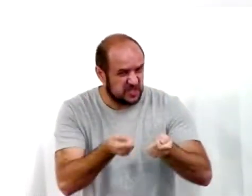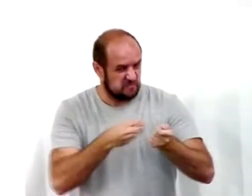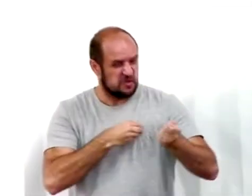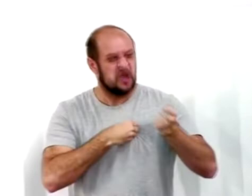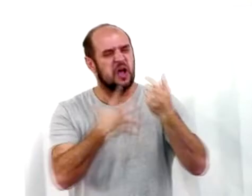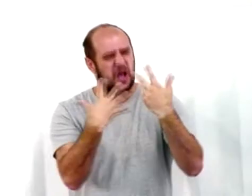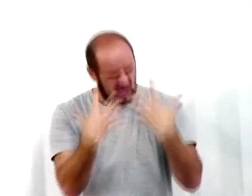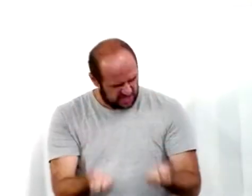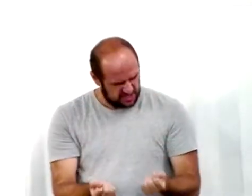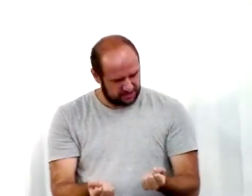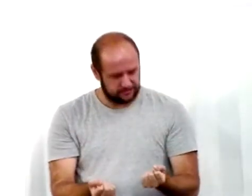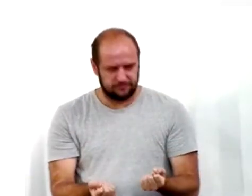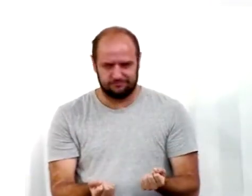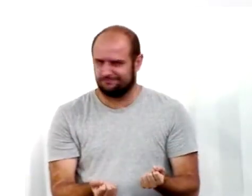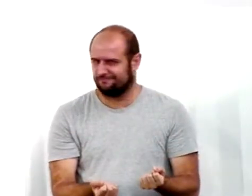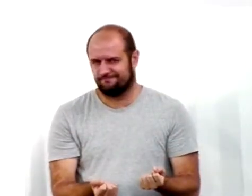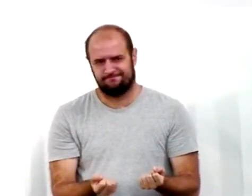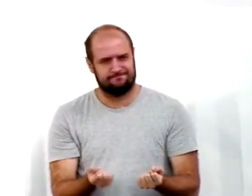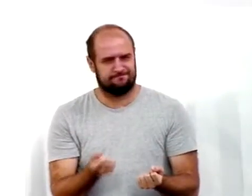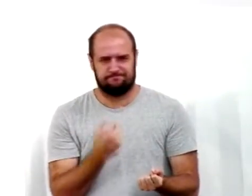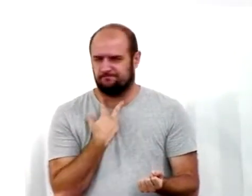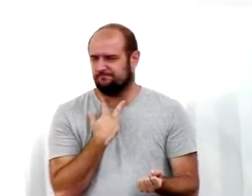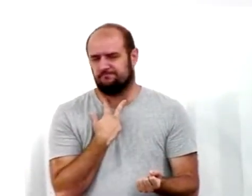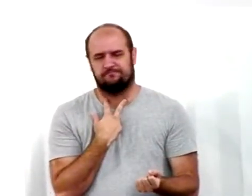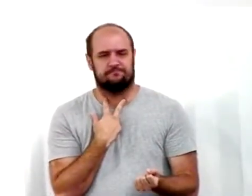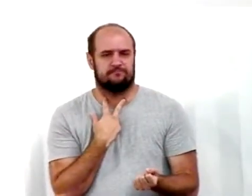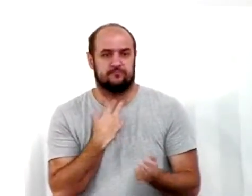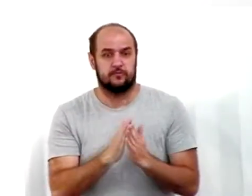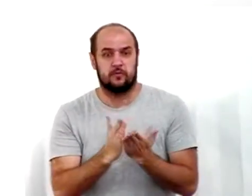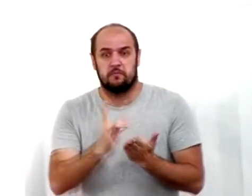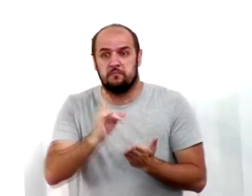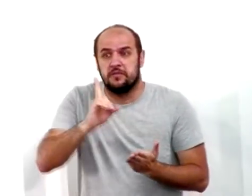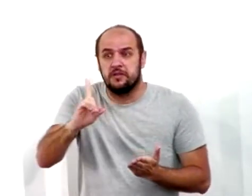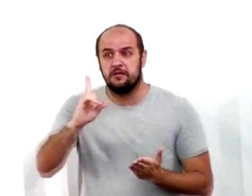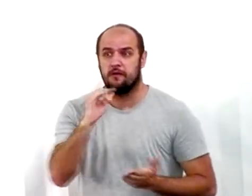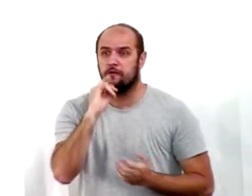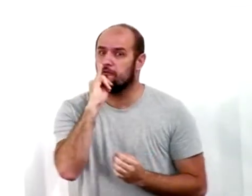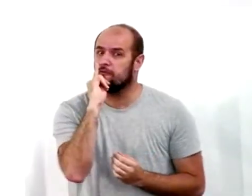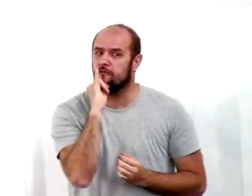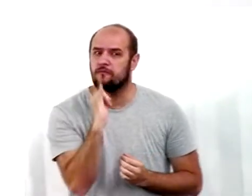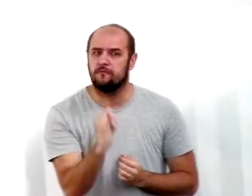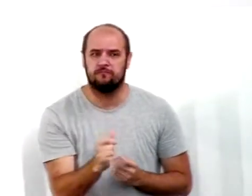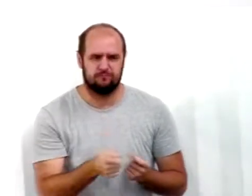tentações. Não. A palavra de Deus diz